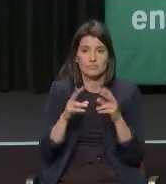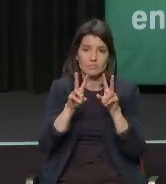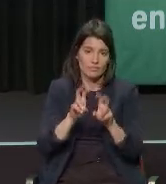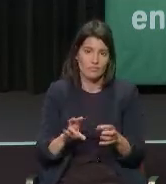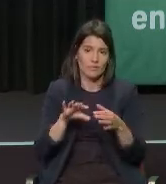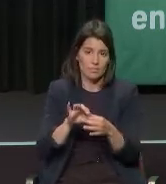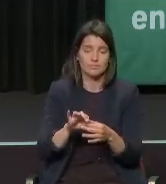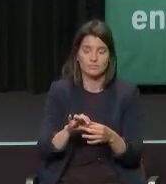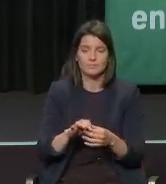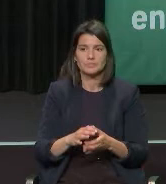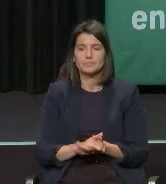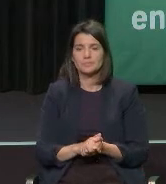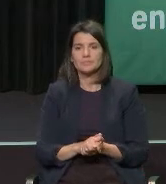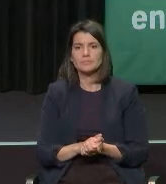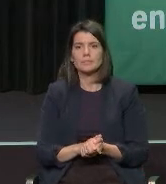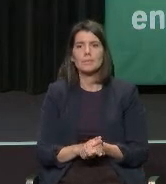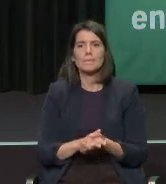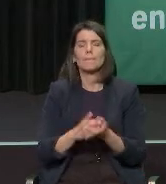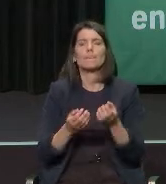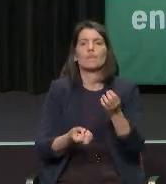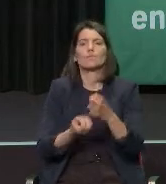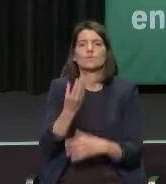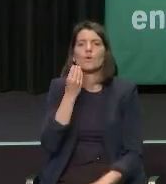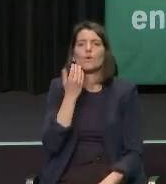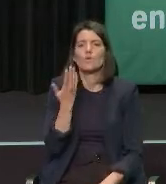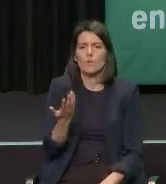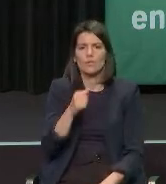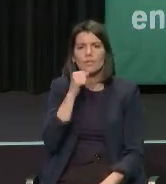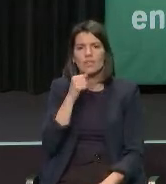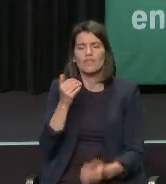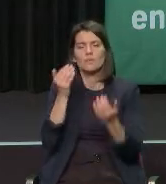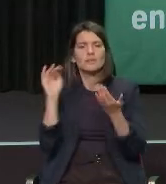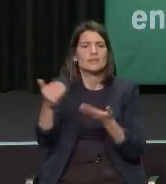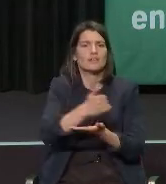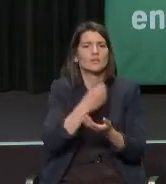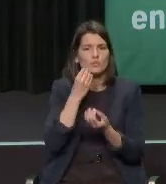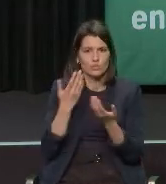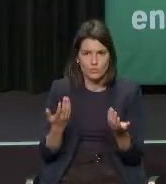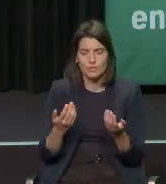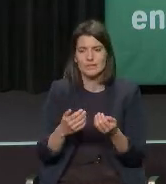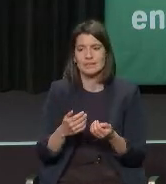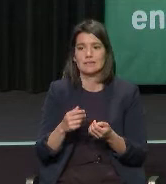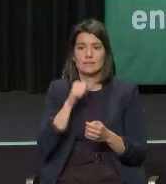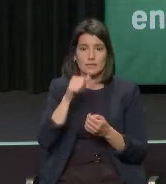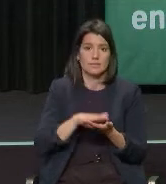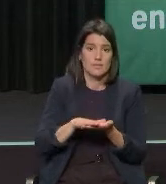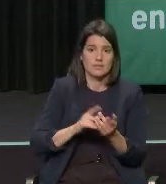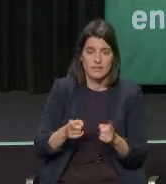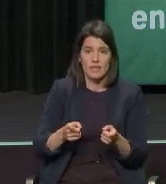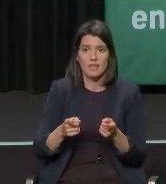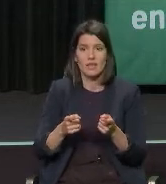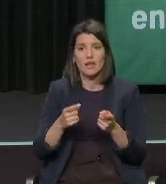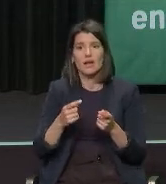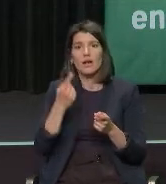matérias. Como é que a produzimos, ou como é que era tradicionalmente produzida? Esta informação é produzida com base em